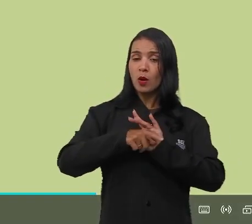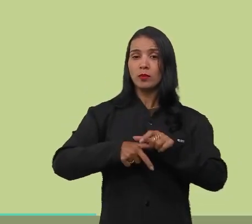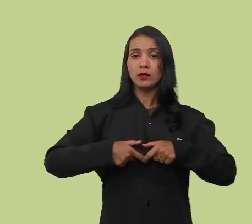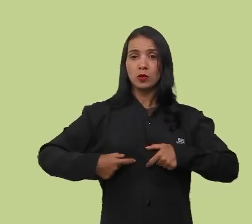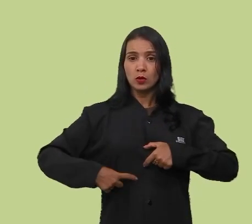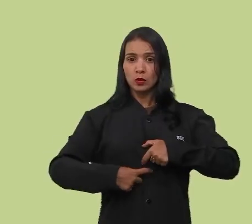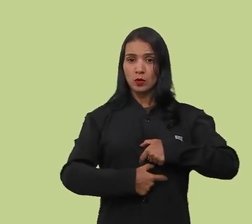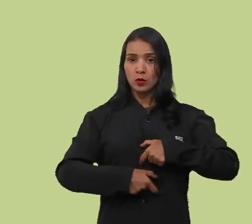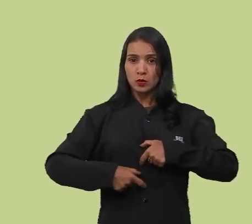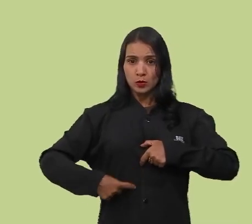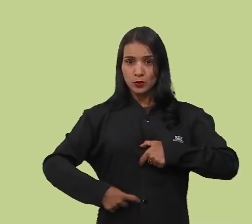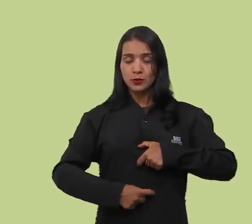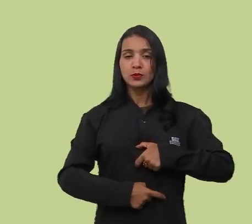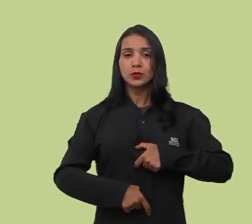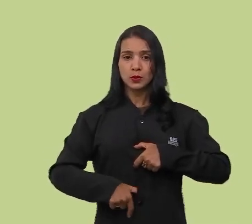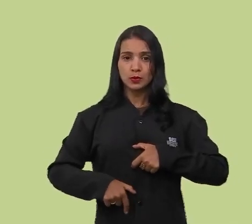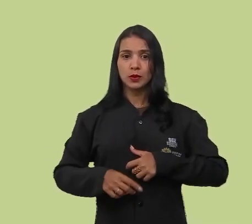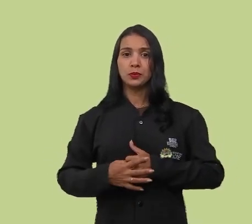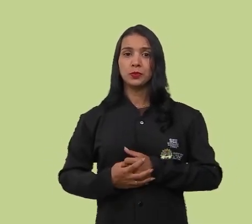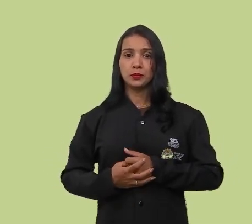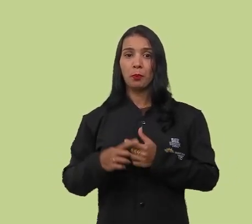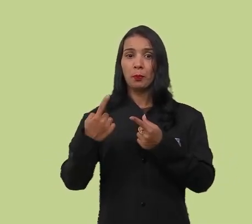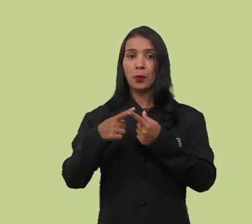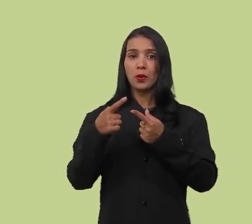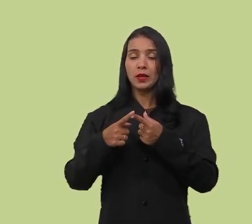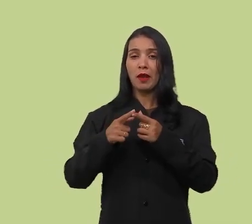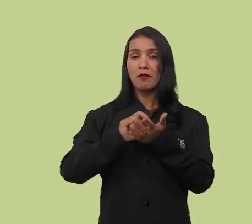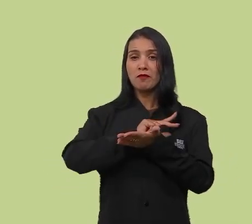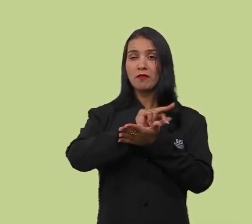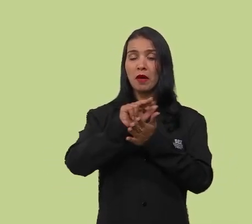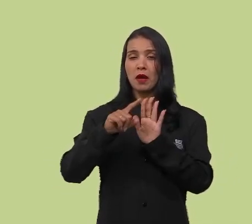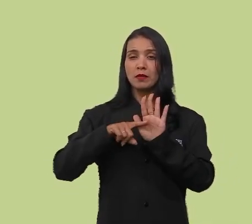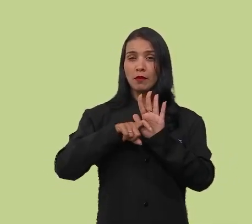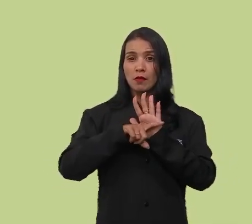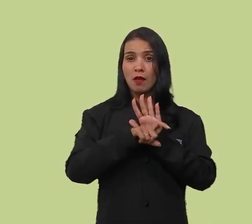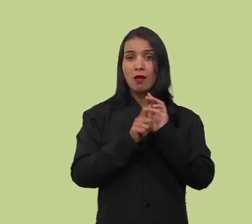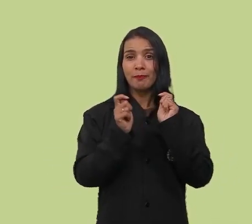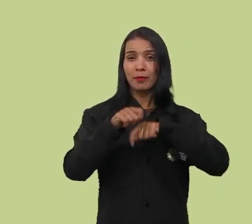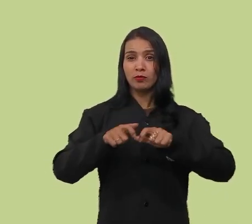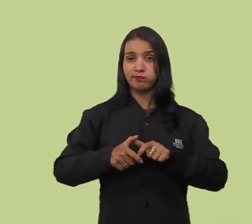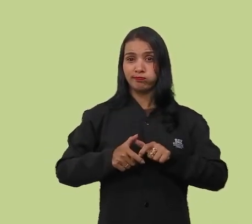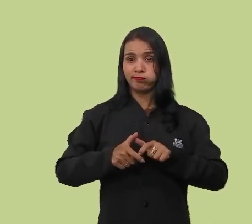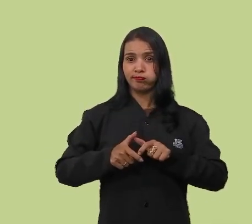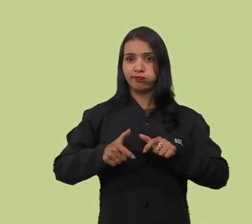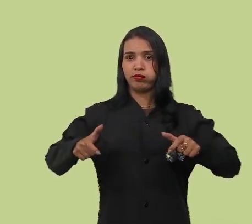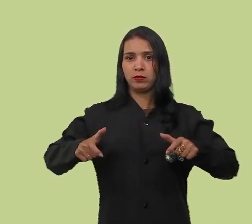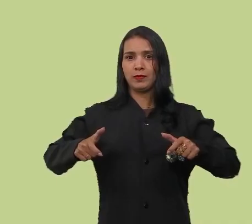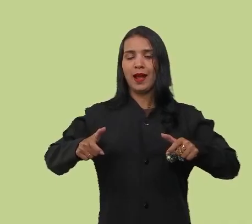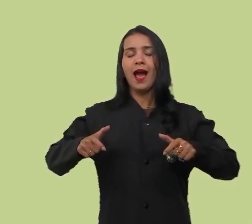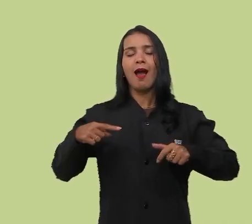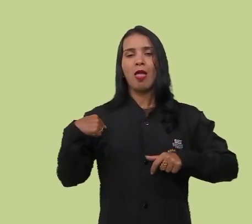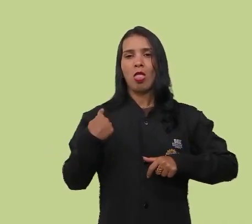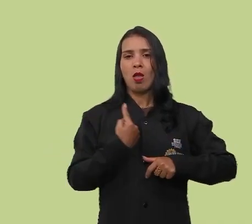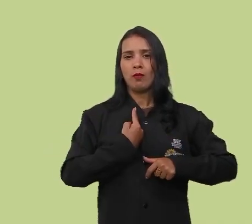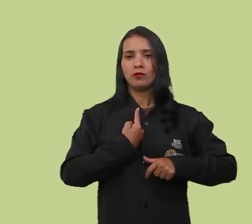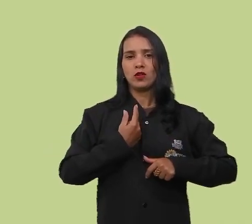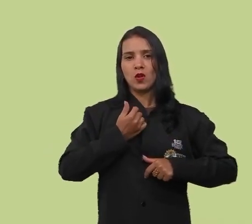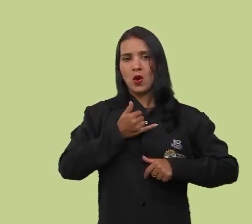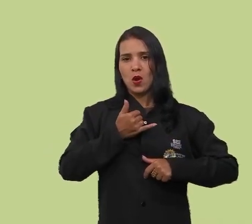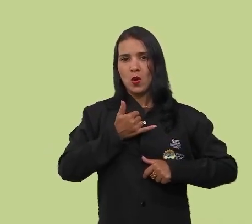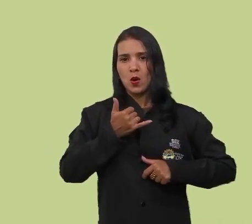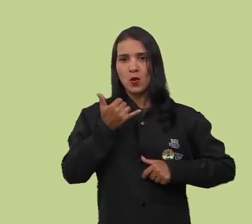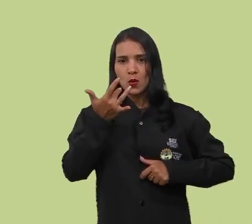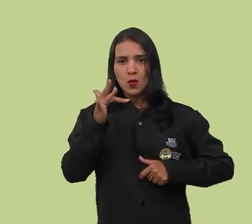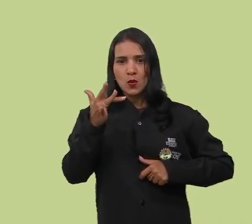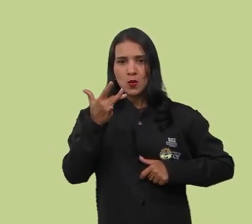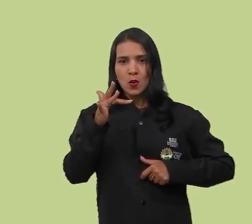intestino. Selecionando o quê, gente? Micro-organismos capazes ali de aumentar a absorção de energia dos alimentos ingeridos. Então,